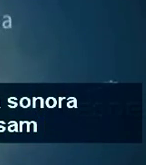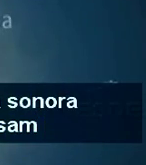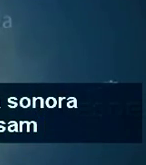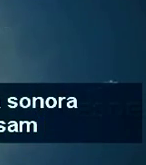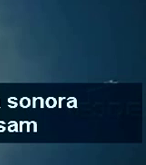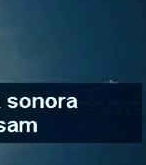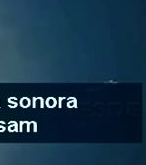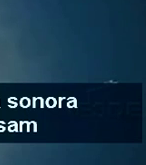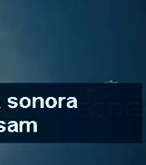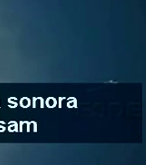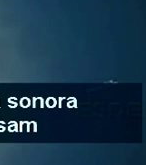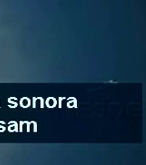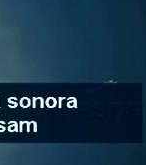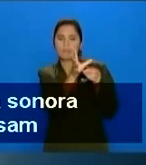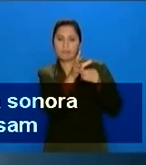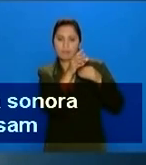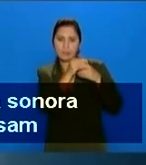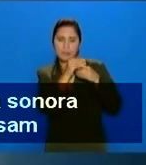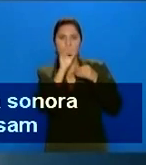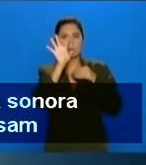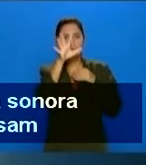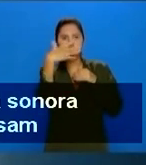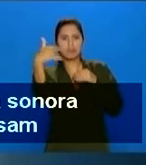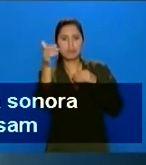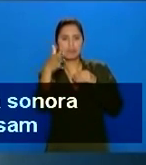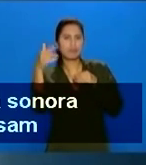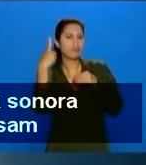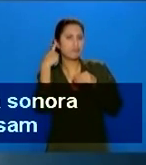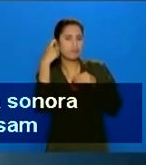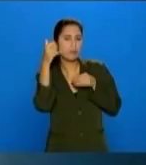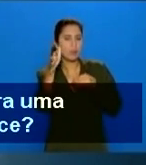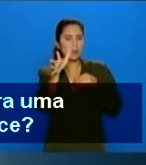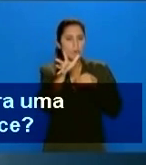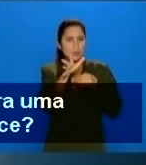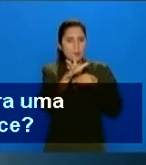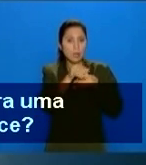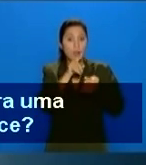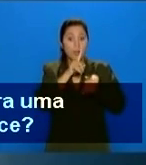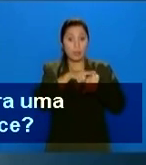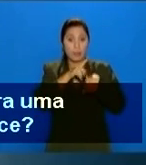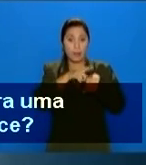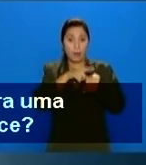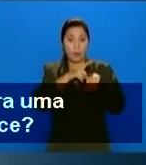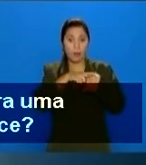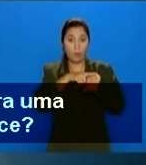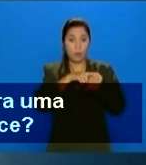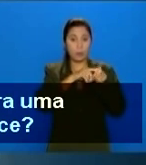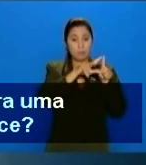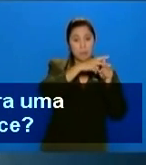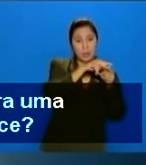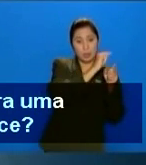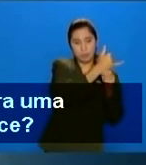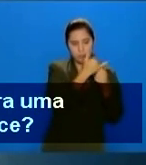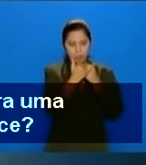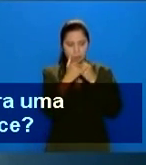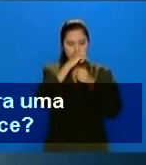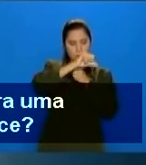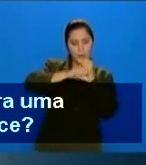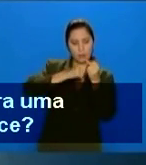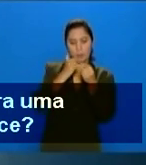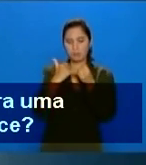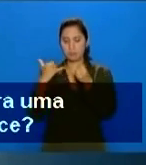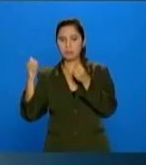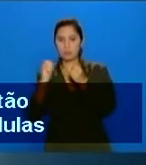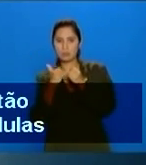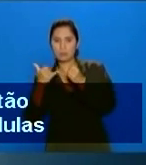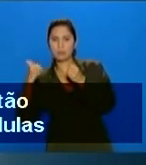que recebem a onda sonora. Neste momento, elas passam de ser uma onda mecânica para uma onda